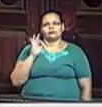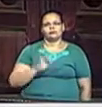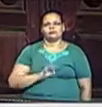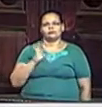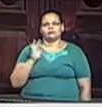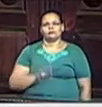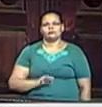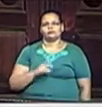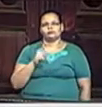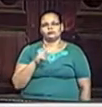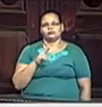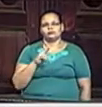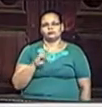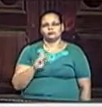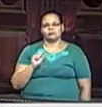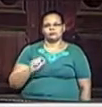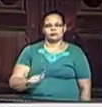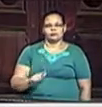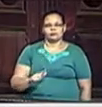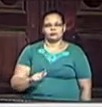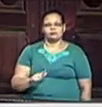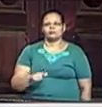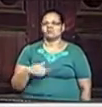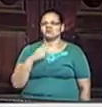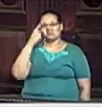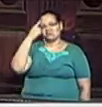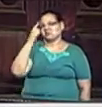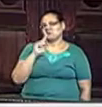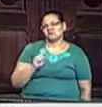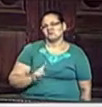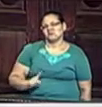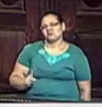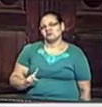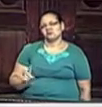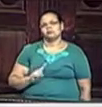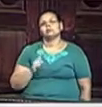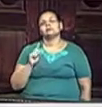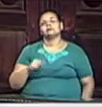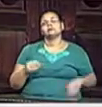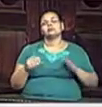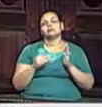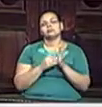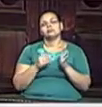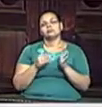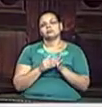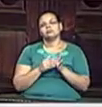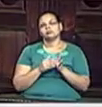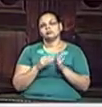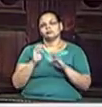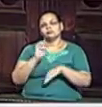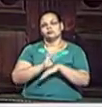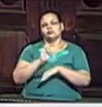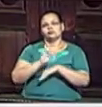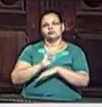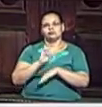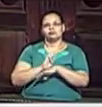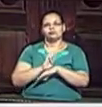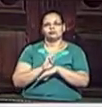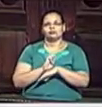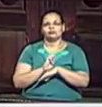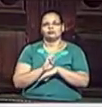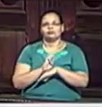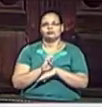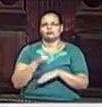percentual do pré-sal e do pós-sal. Ainda não sabemos o limite da Constituição do Estado de